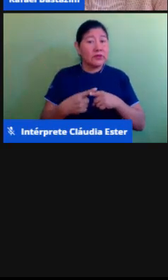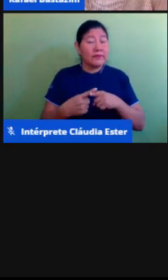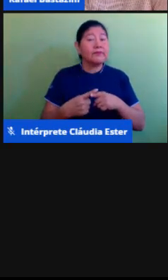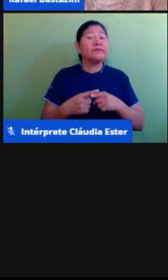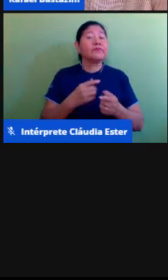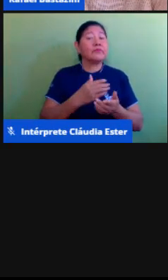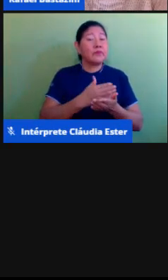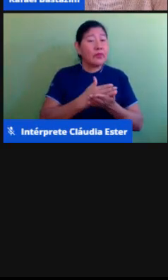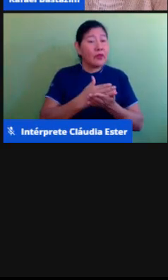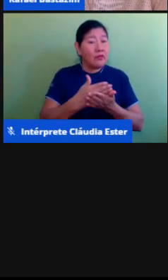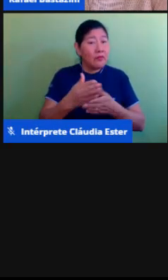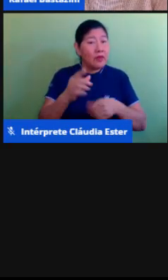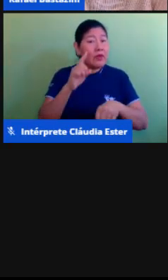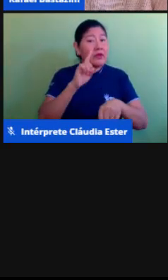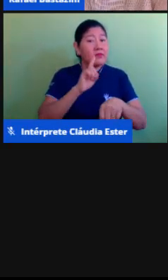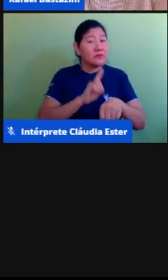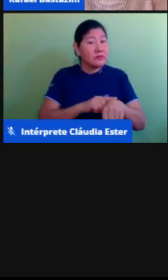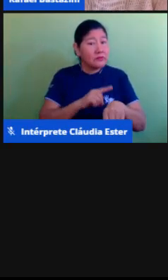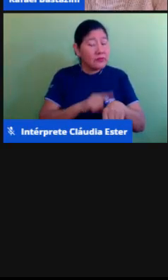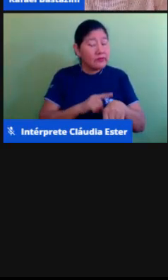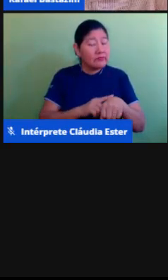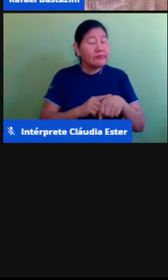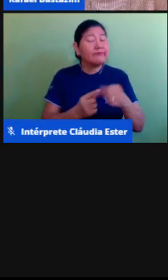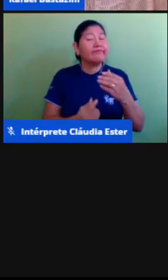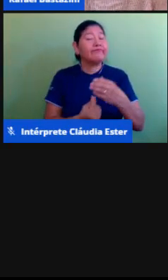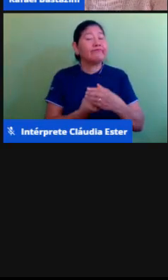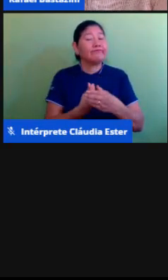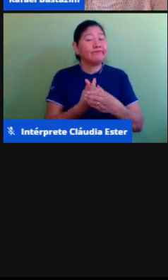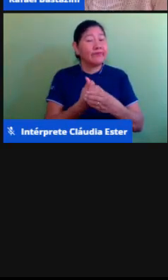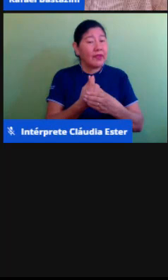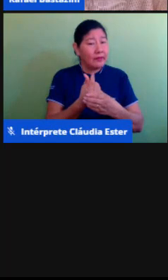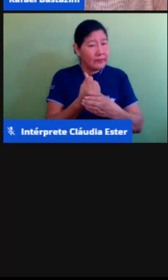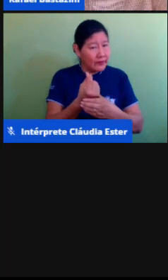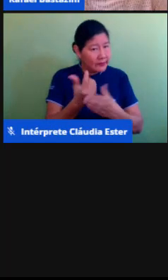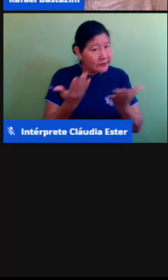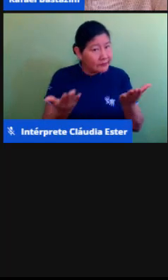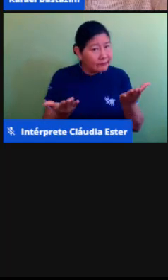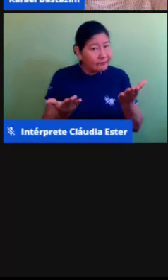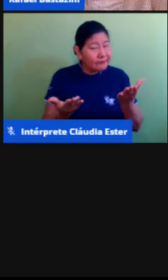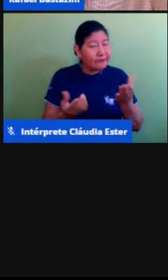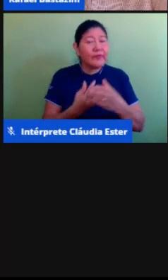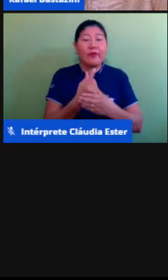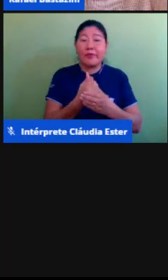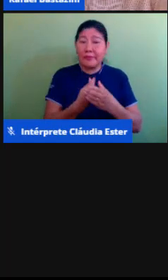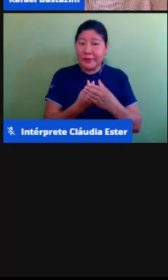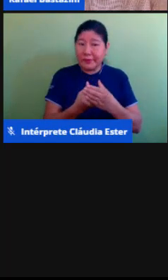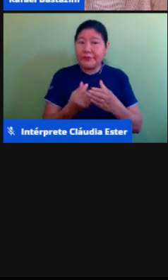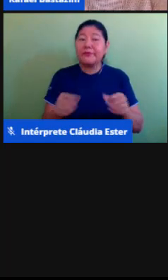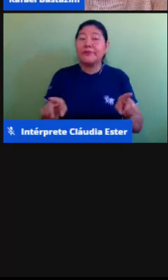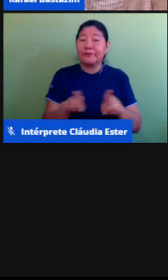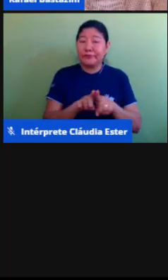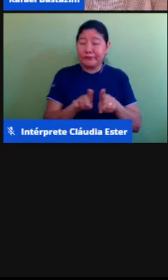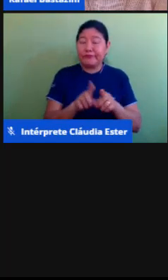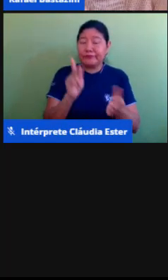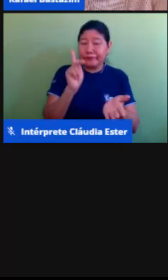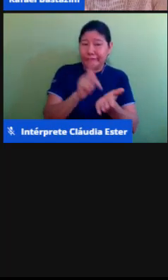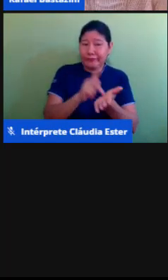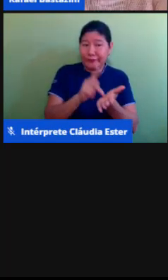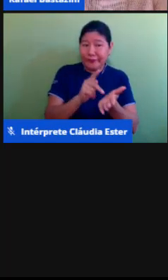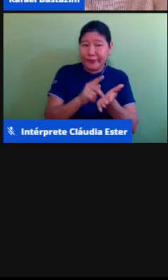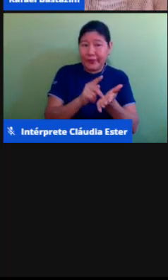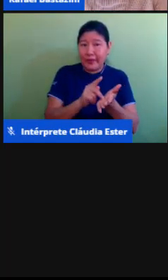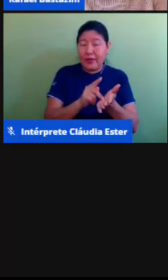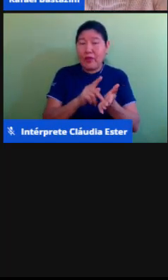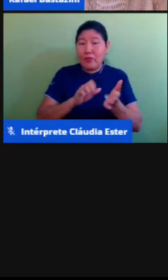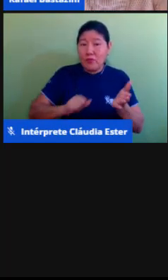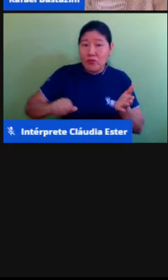retomada da expansão capitalista após a Segunda Guerra Mundial. De maneira geral, nos países desenvolvidos ocidentais, nós